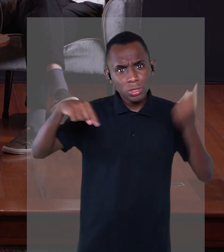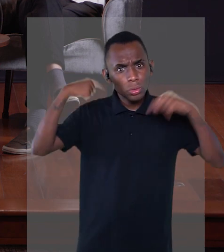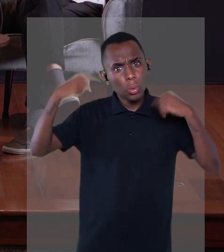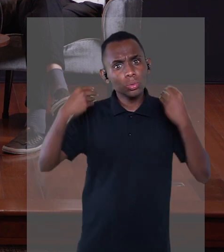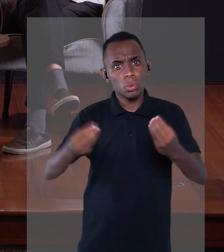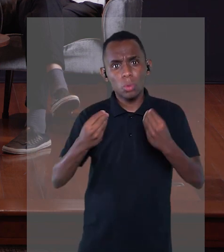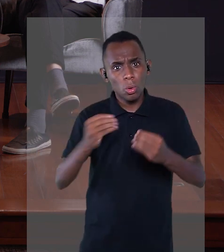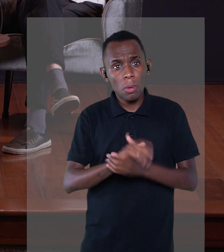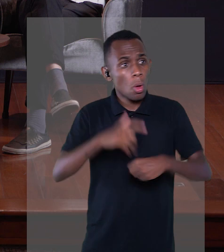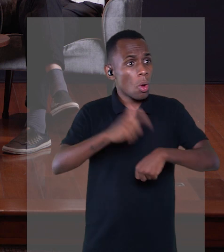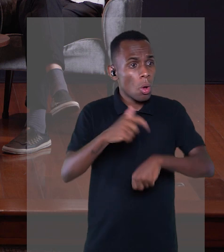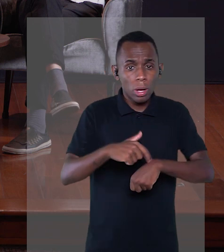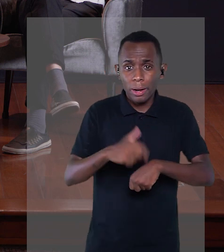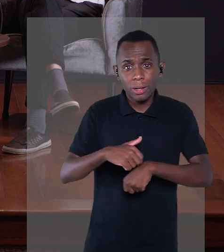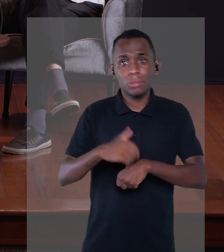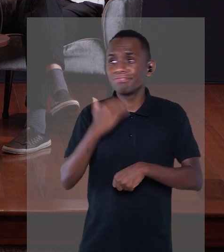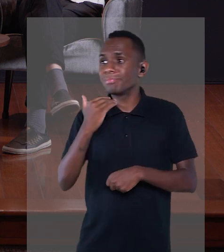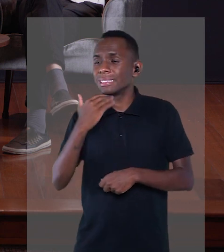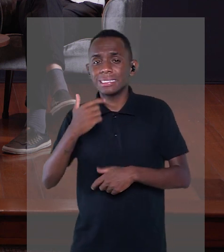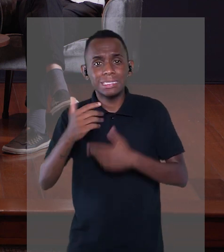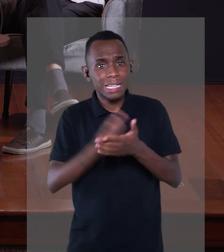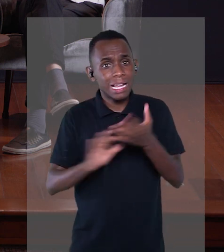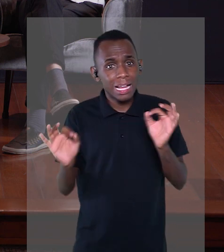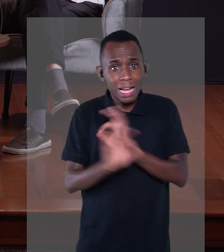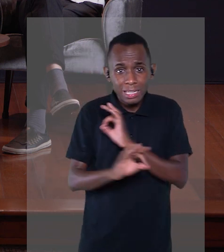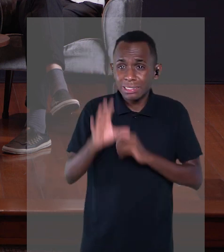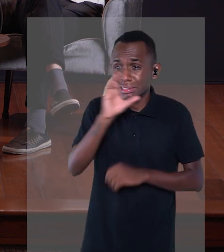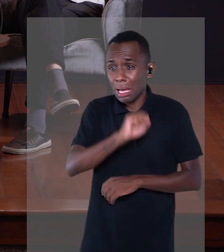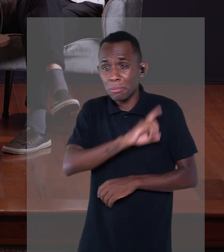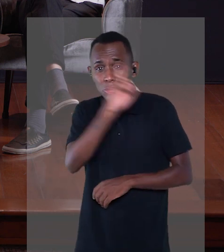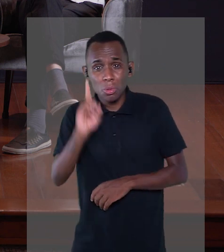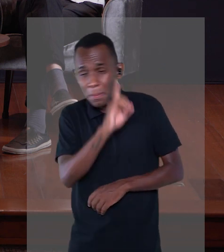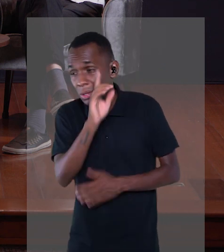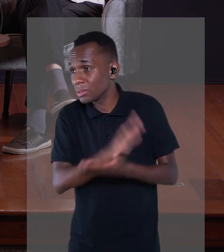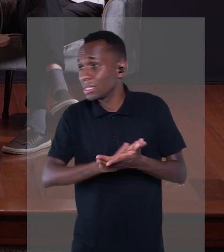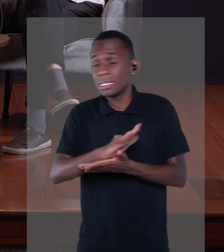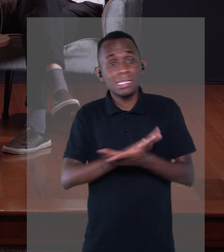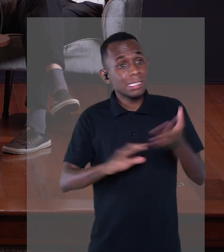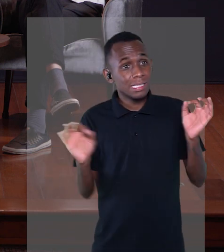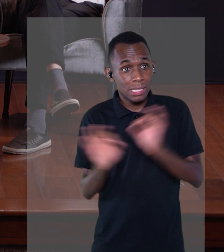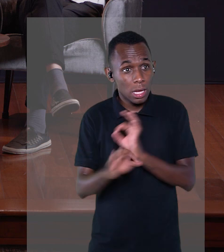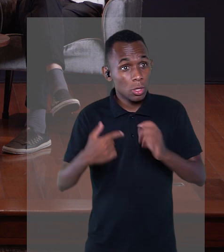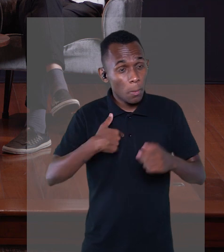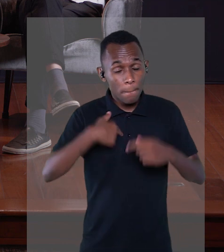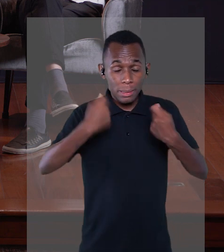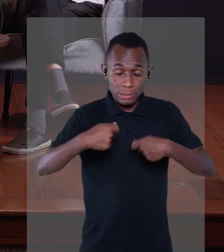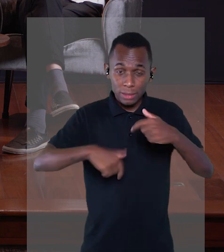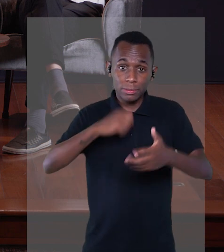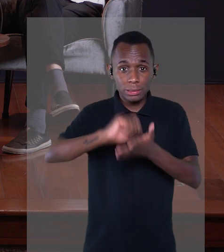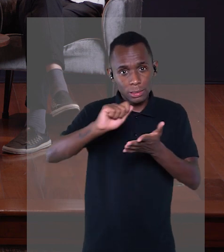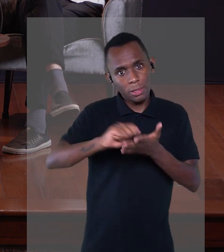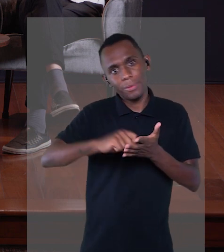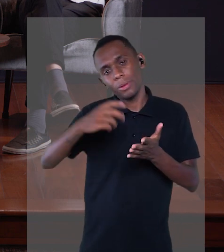ninguém tinha mais horário para nada, não tinha fim de semana, não tinha nada, e eu precisava escrever esse livro,